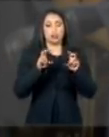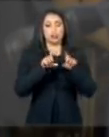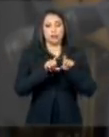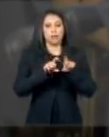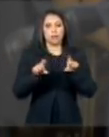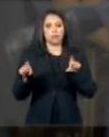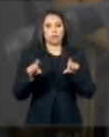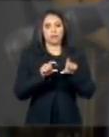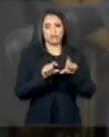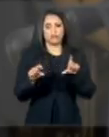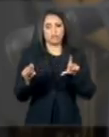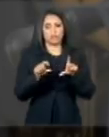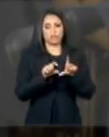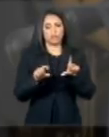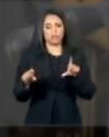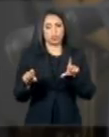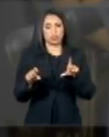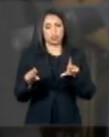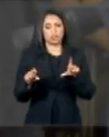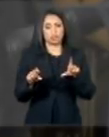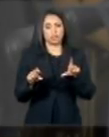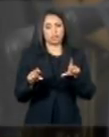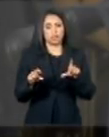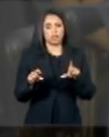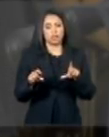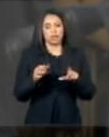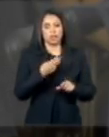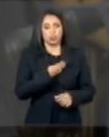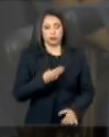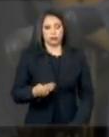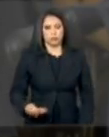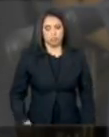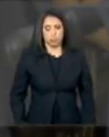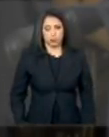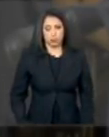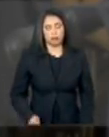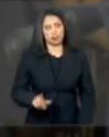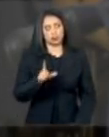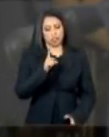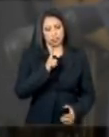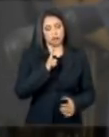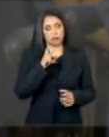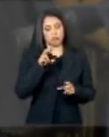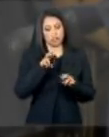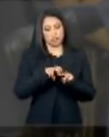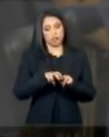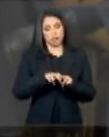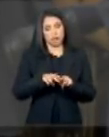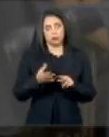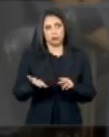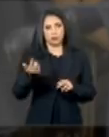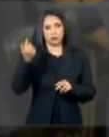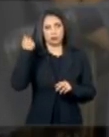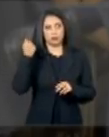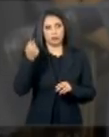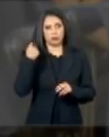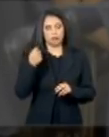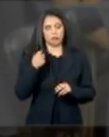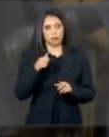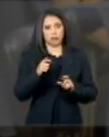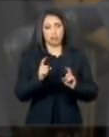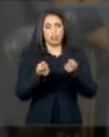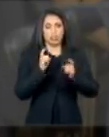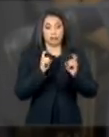do ministro cândido mota que teve assento nessa corte constitucional que sua excelência assim dizia que a administração do sistema de